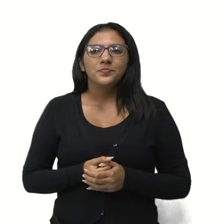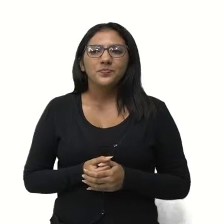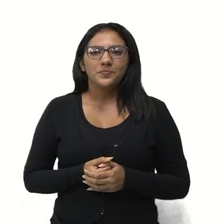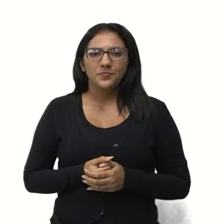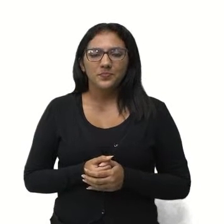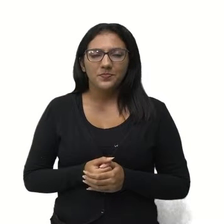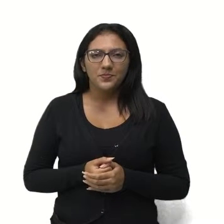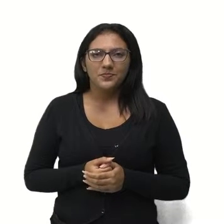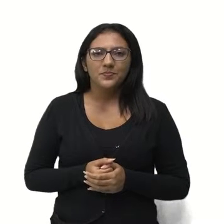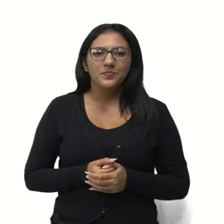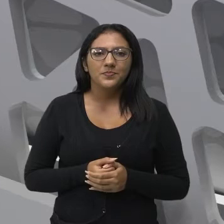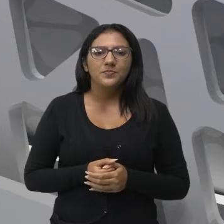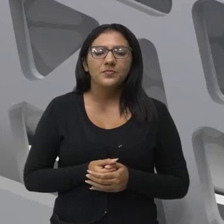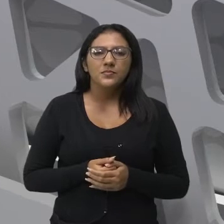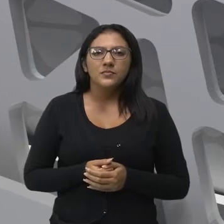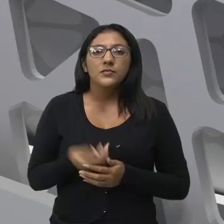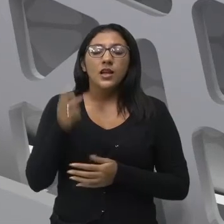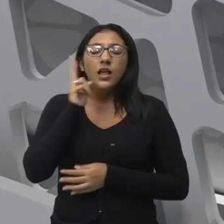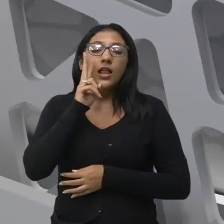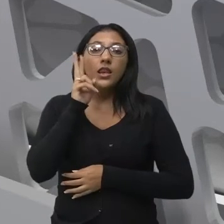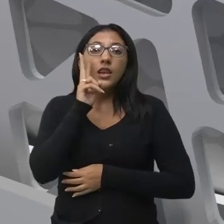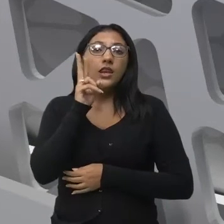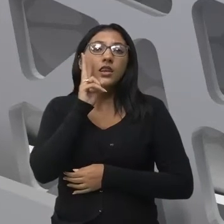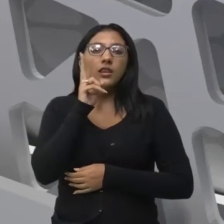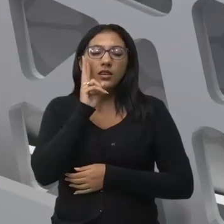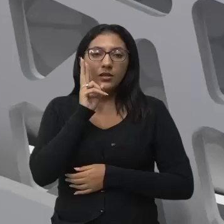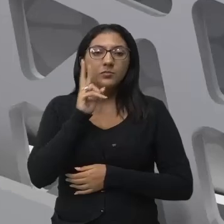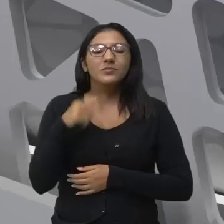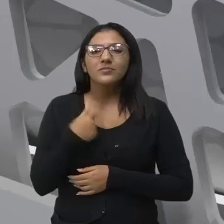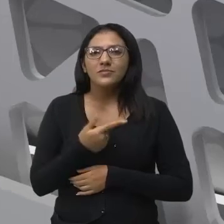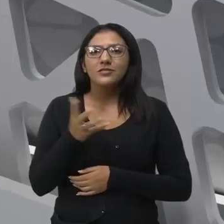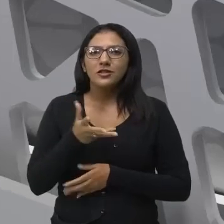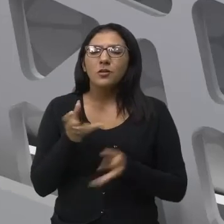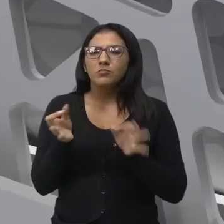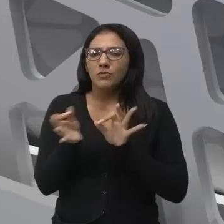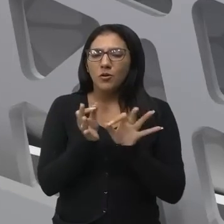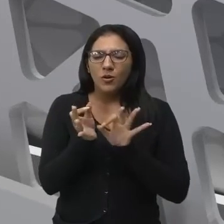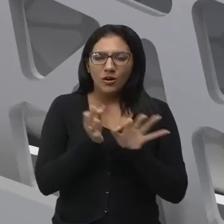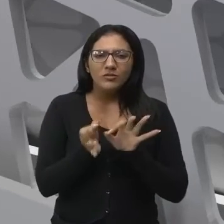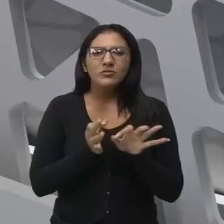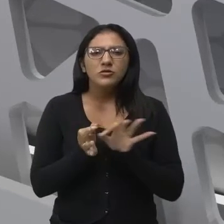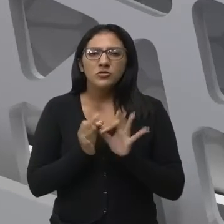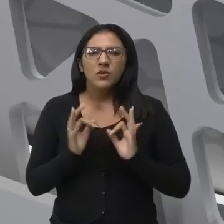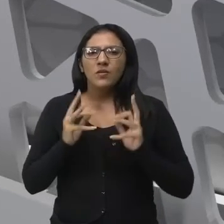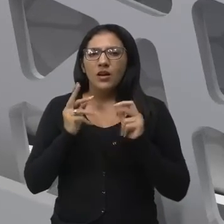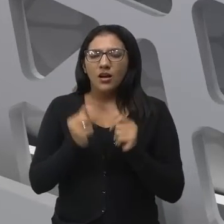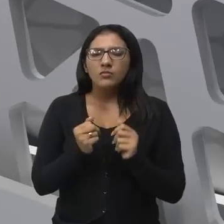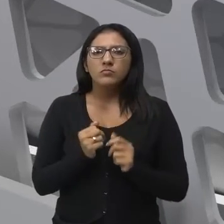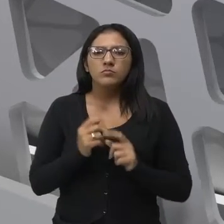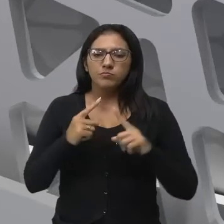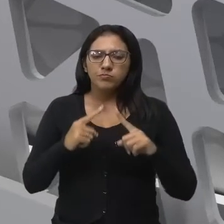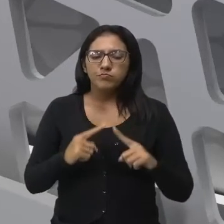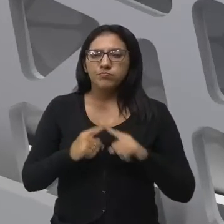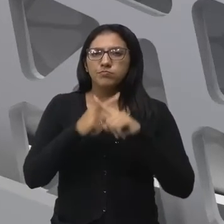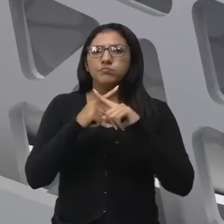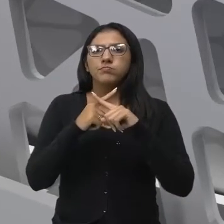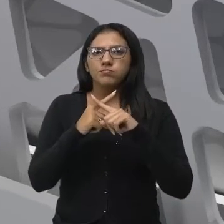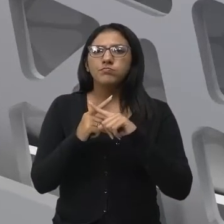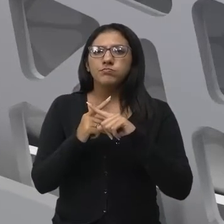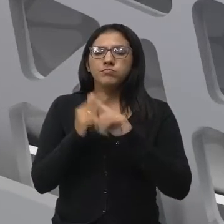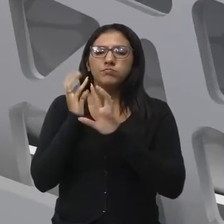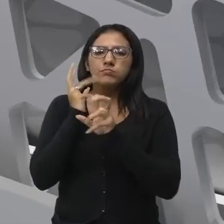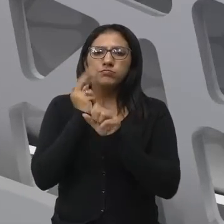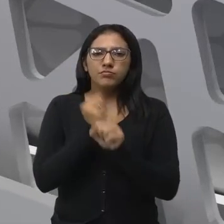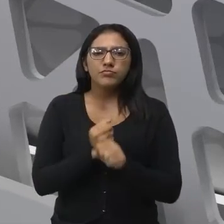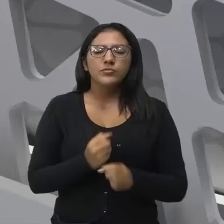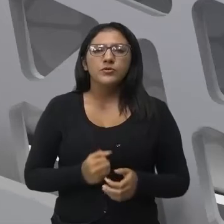Ok? Então, sempre lembrando que nós já utilizamos aqui, né, várias vezes o nosso recurso aí da regra de 3, tá?